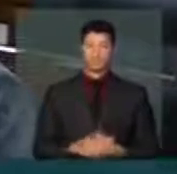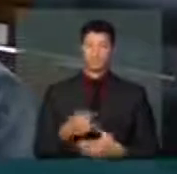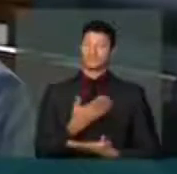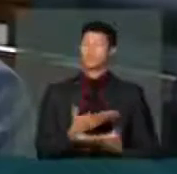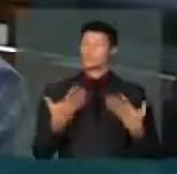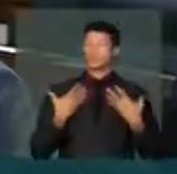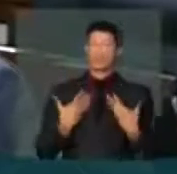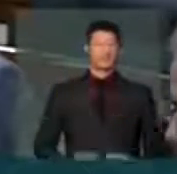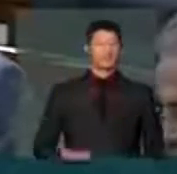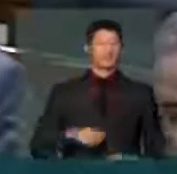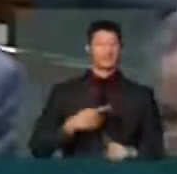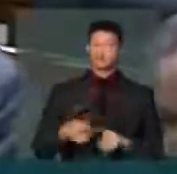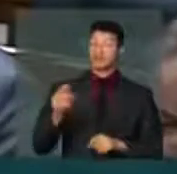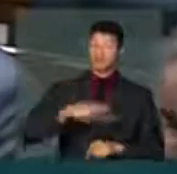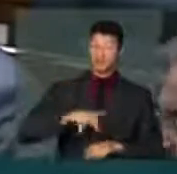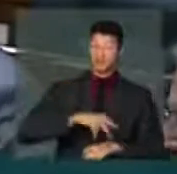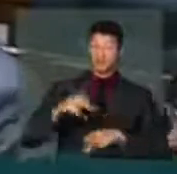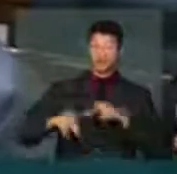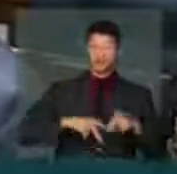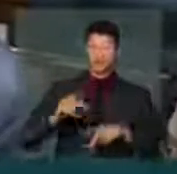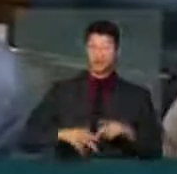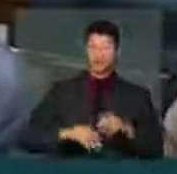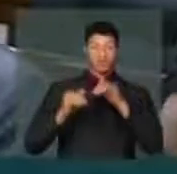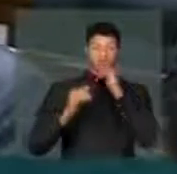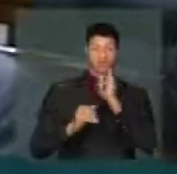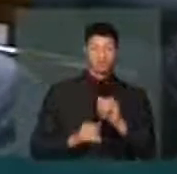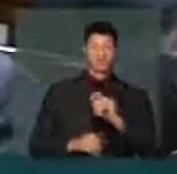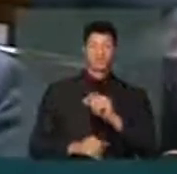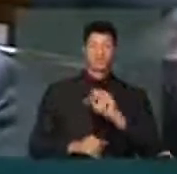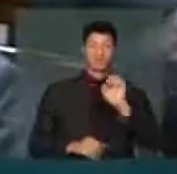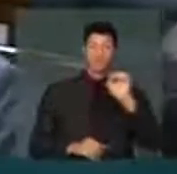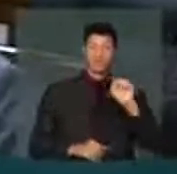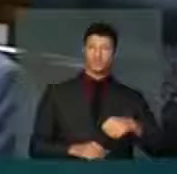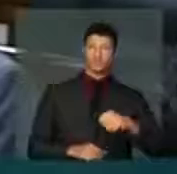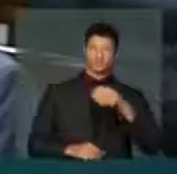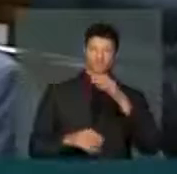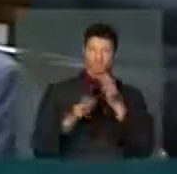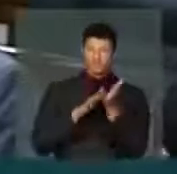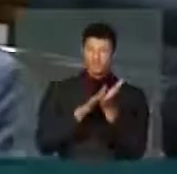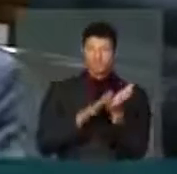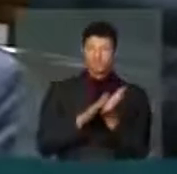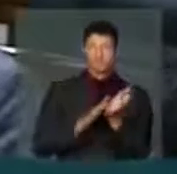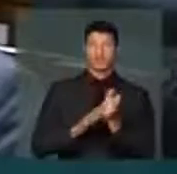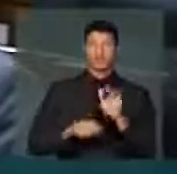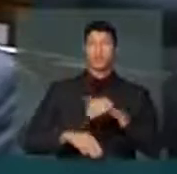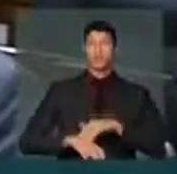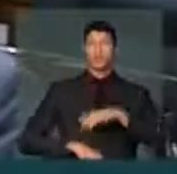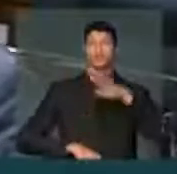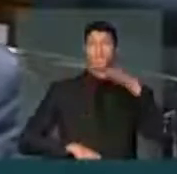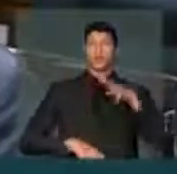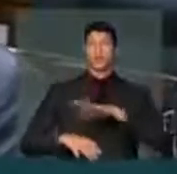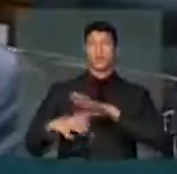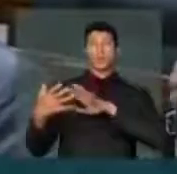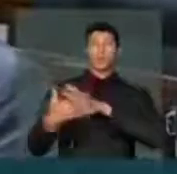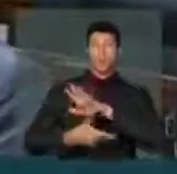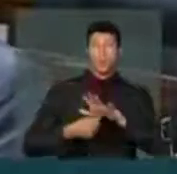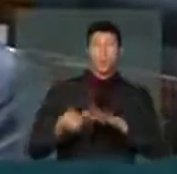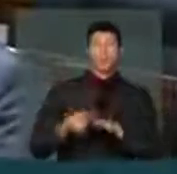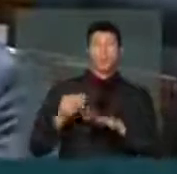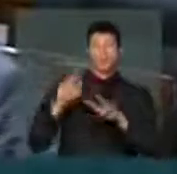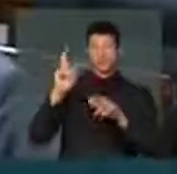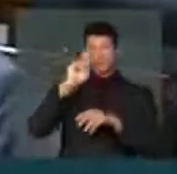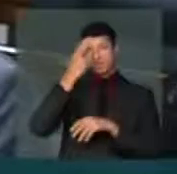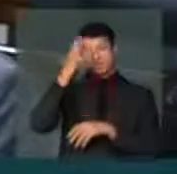Nós não aceitamos mais nesse país, a população foi dizer, o cinismo de ver o maior roubo da história